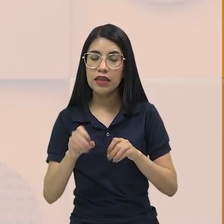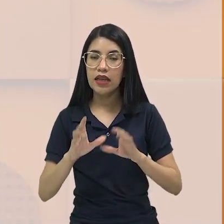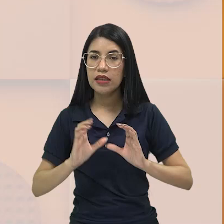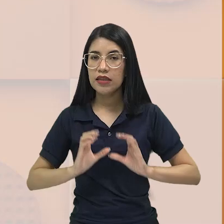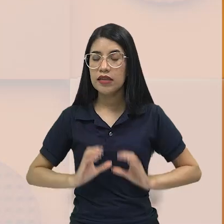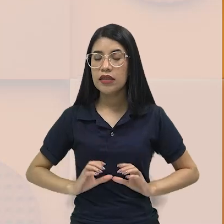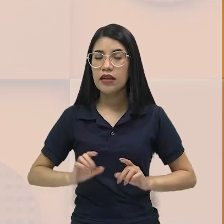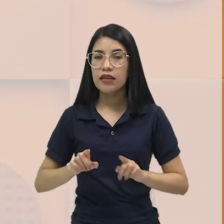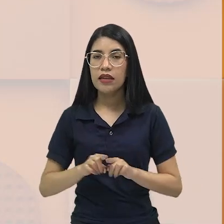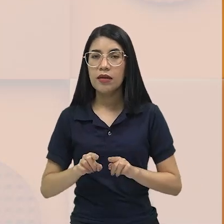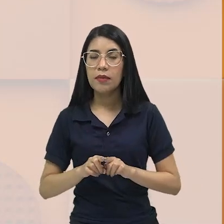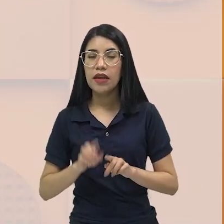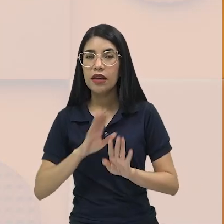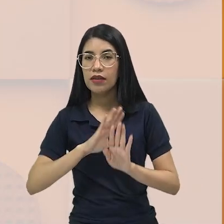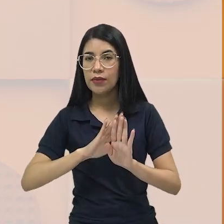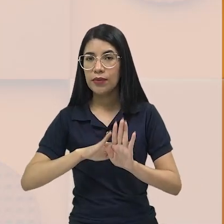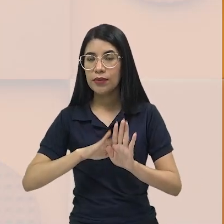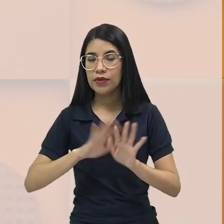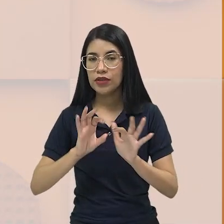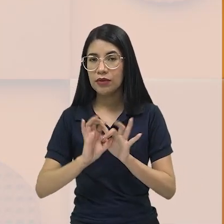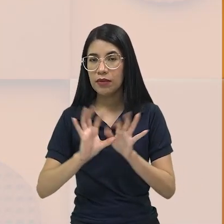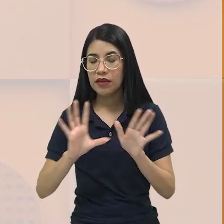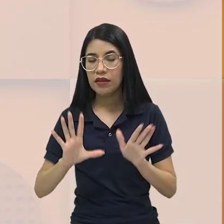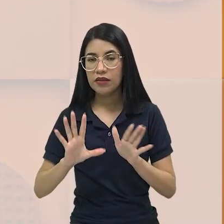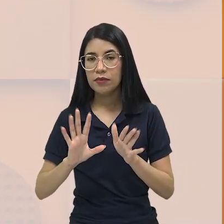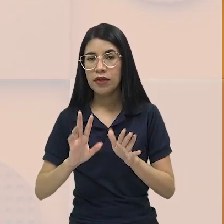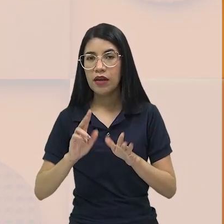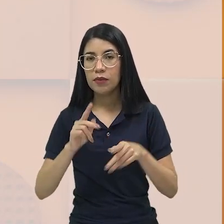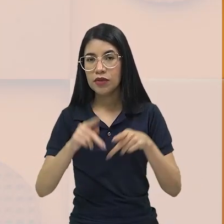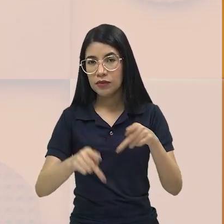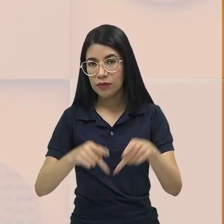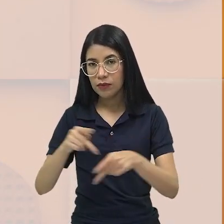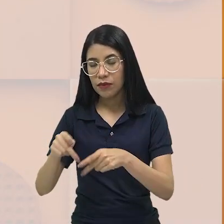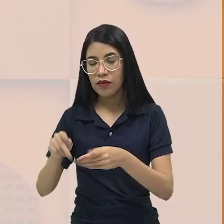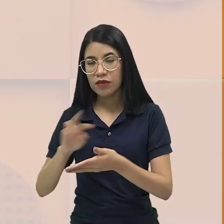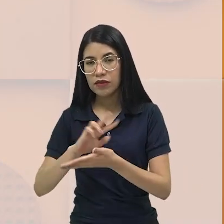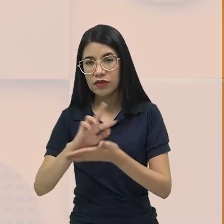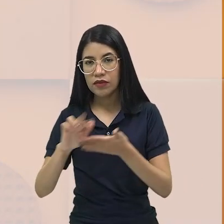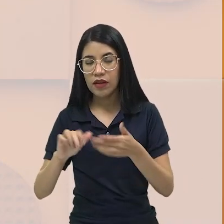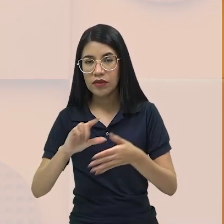de liberdade para os demais povos das Américas Latinas,